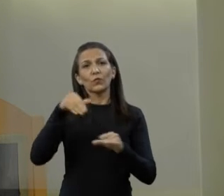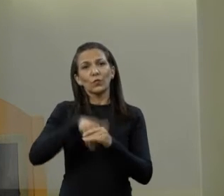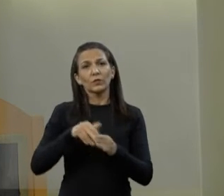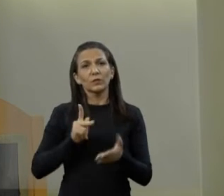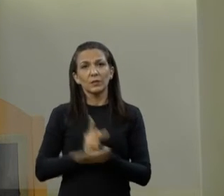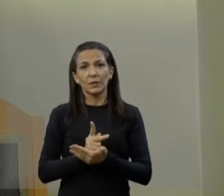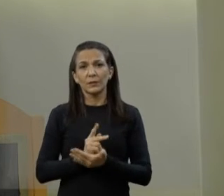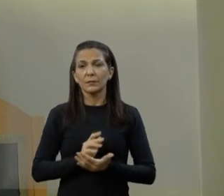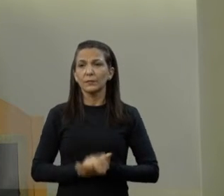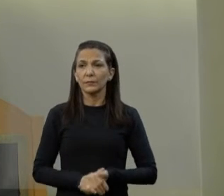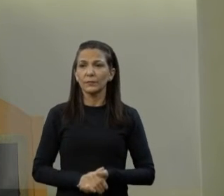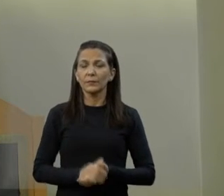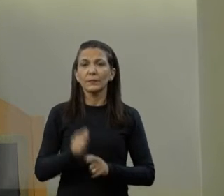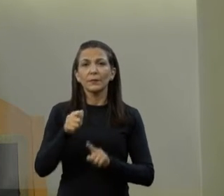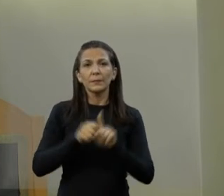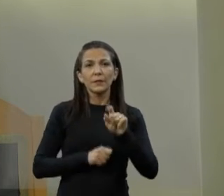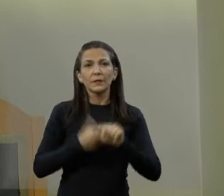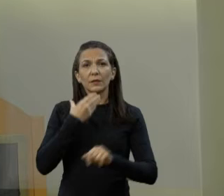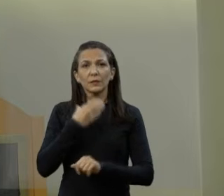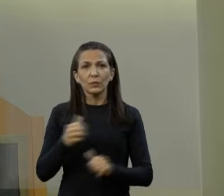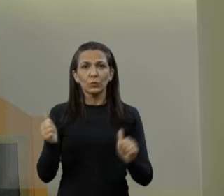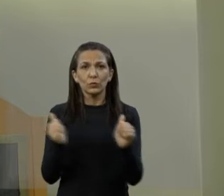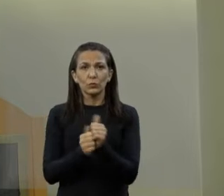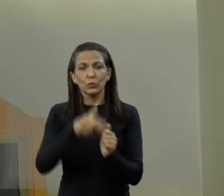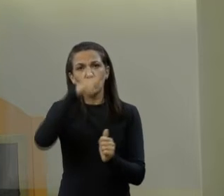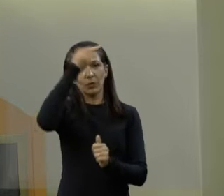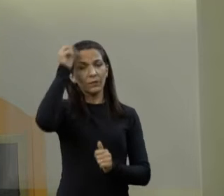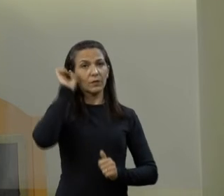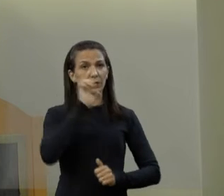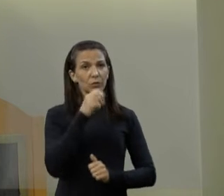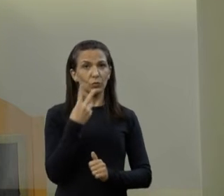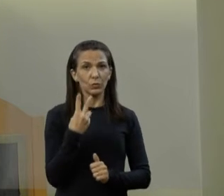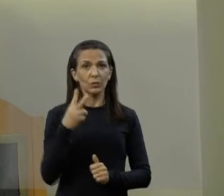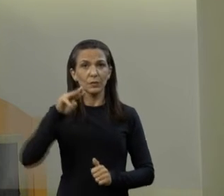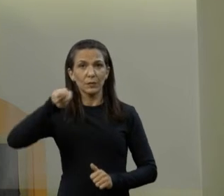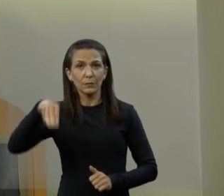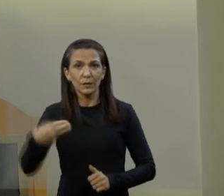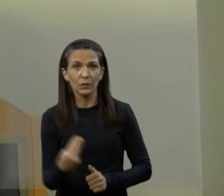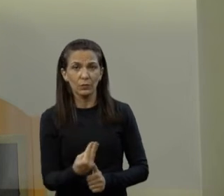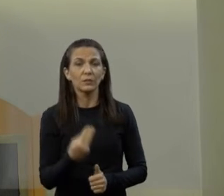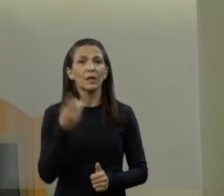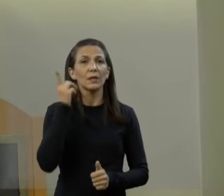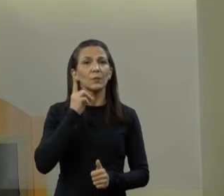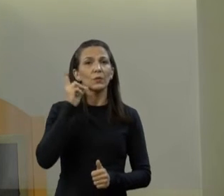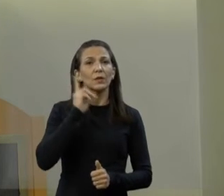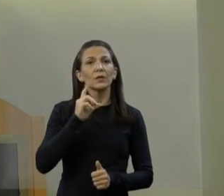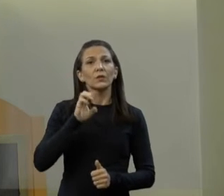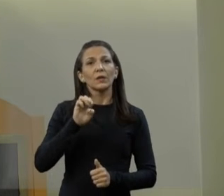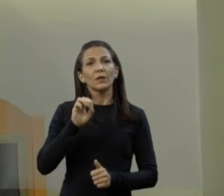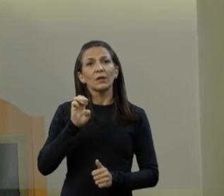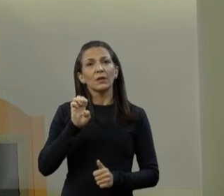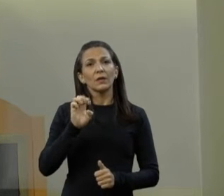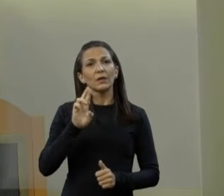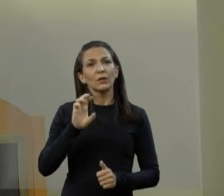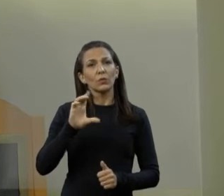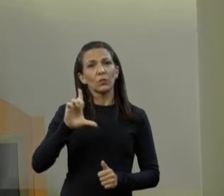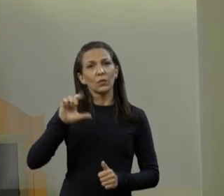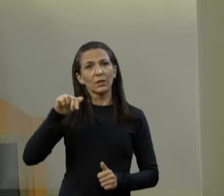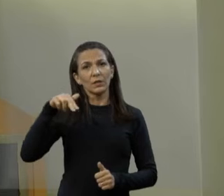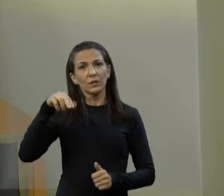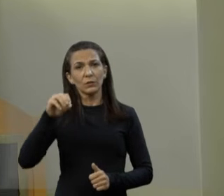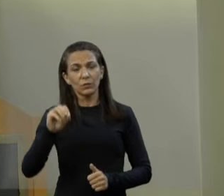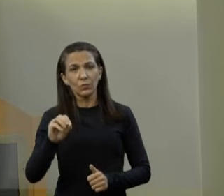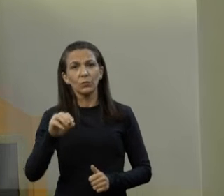dezembro virar danger sabe que a gente foi junto com o prefeito Edinho Silva dois milhões o deputado Herculano passos do MDB depois fomos